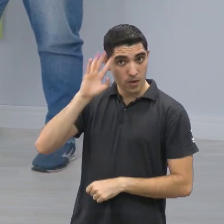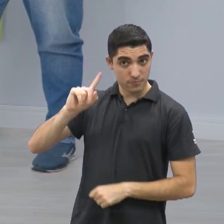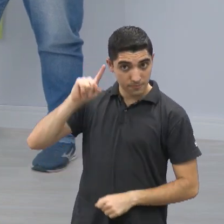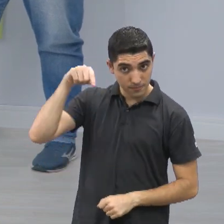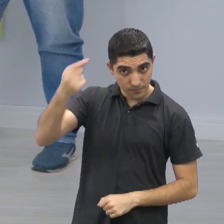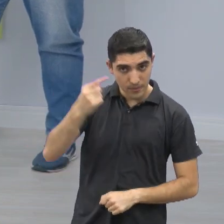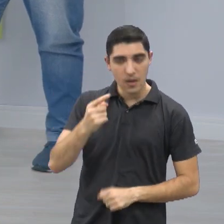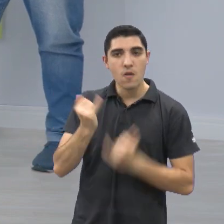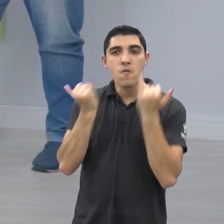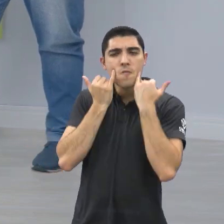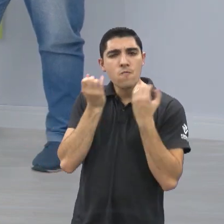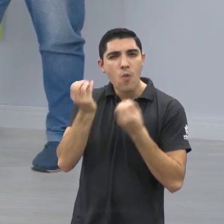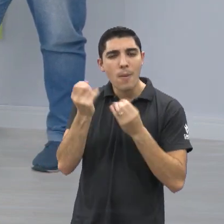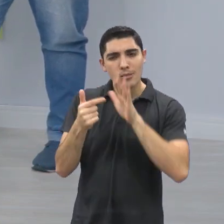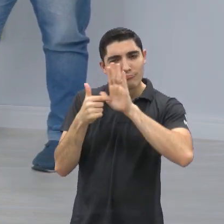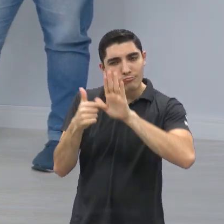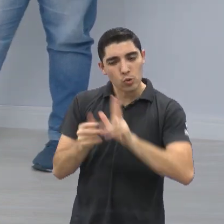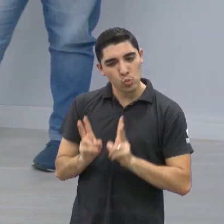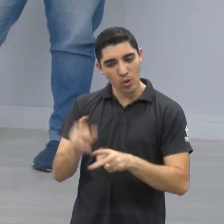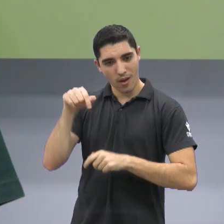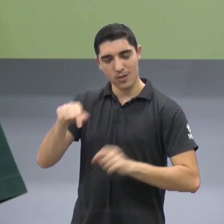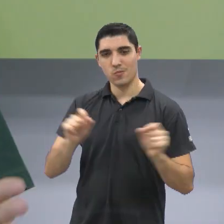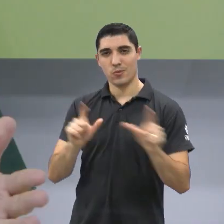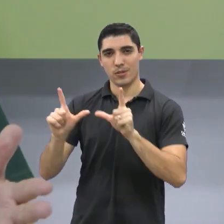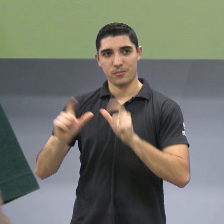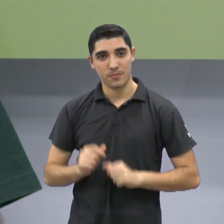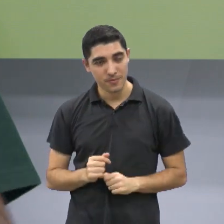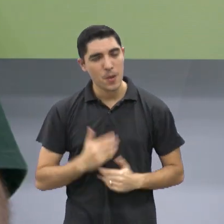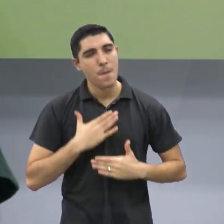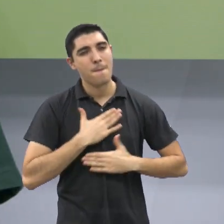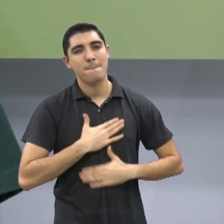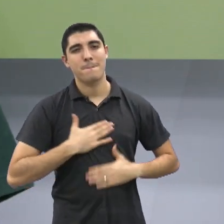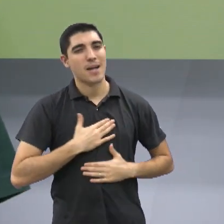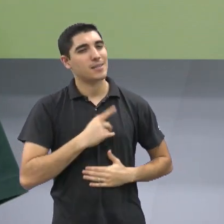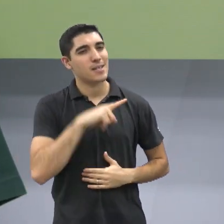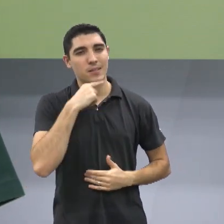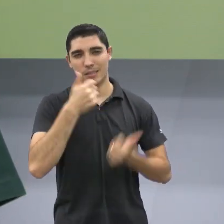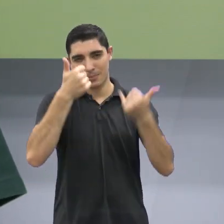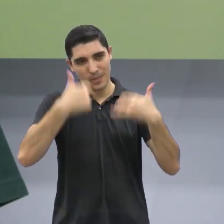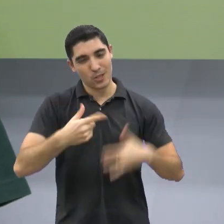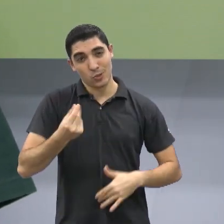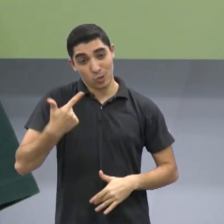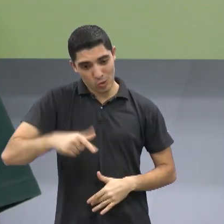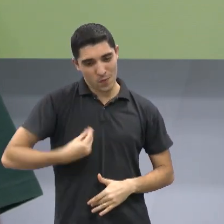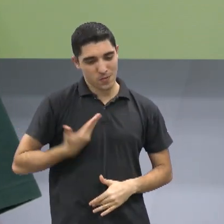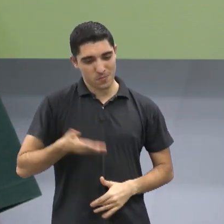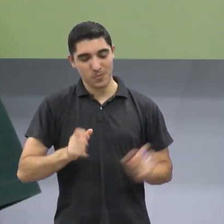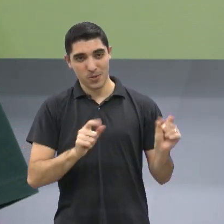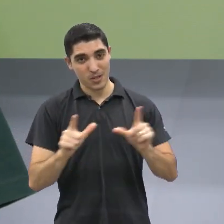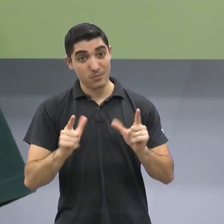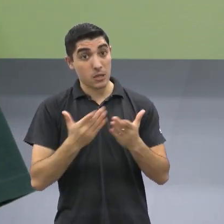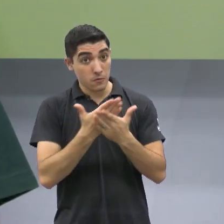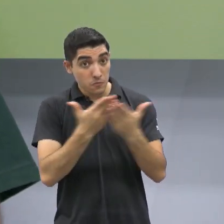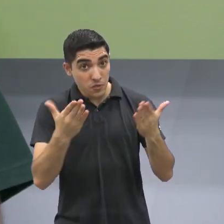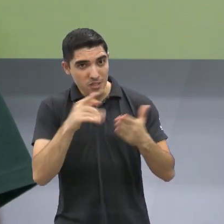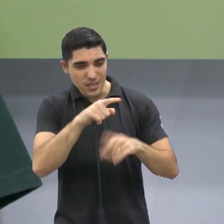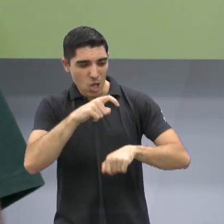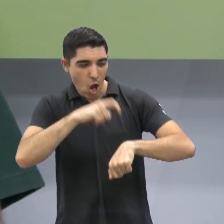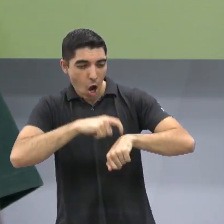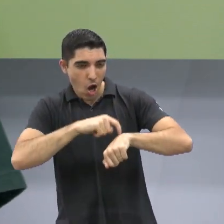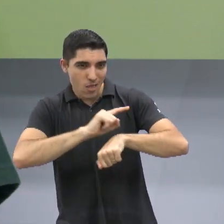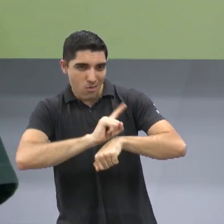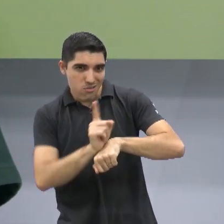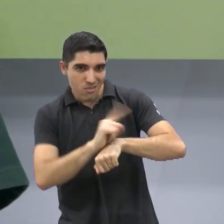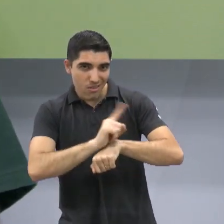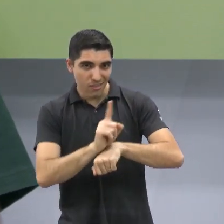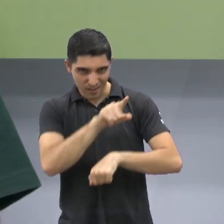mais informação para você aqui no Hora do Esporte. Foi um prazer inenarrável estar em mais um Hora do Esporte. Para você que cronometra as coisas,